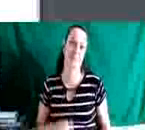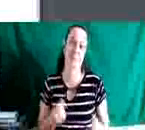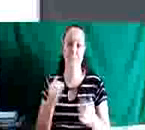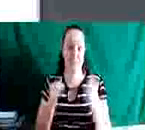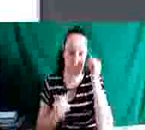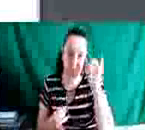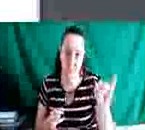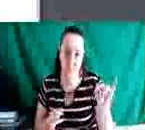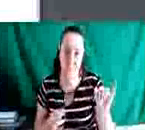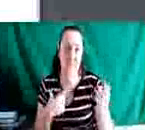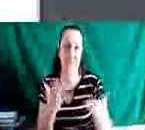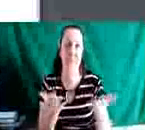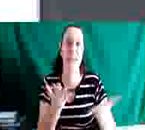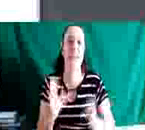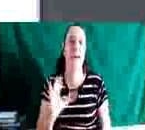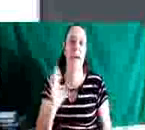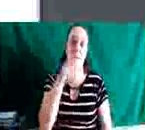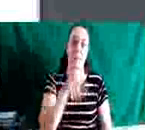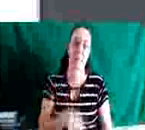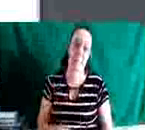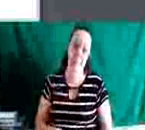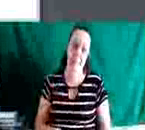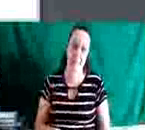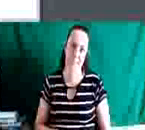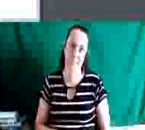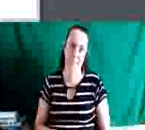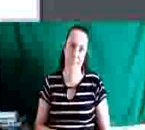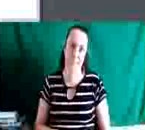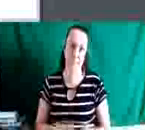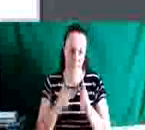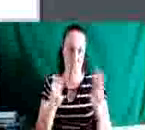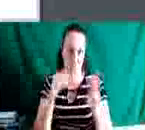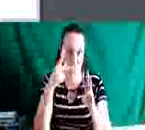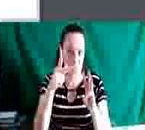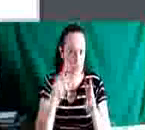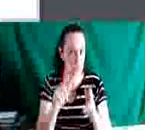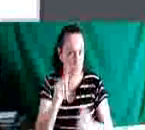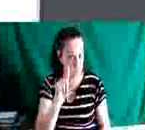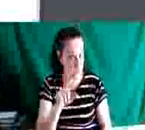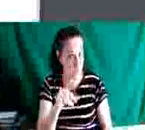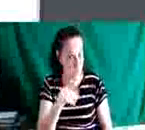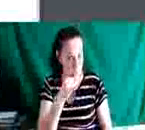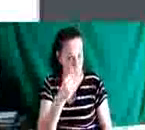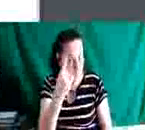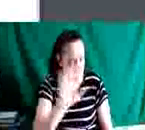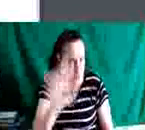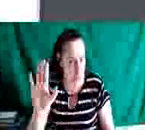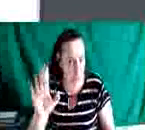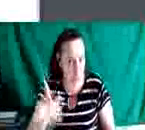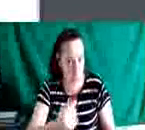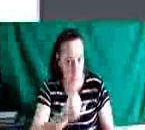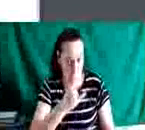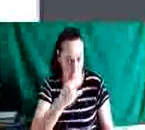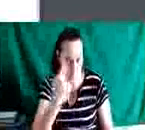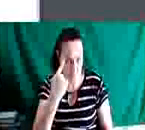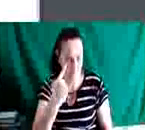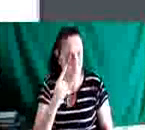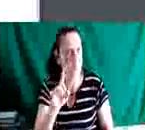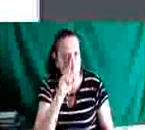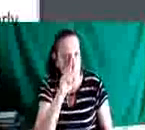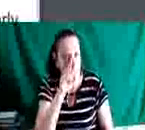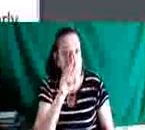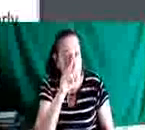muito complicado, se é médio, se é difícil atacar. Quais riscos para aplicações web. Ela faz